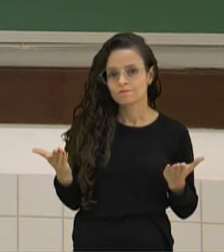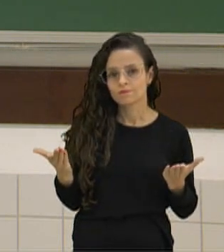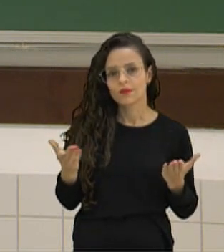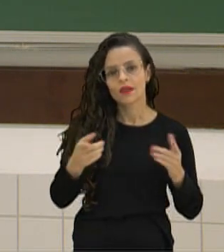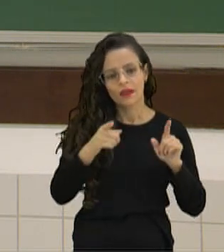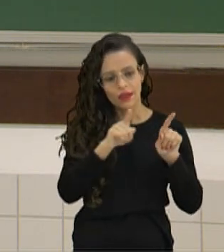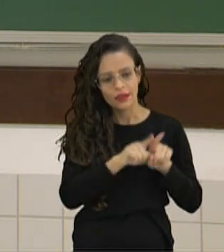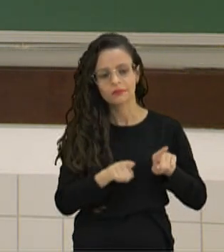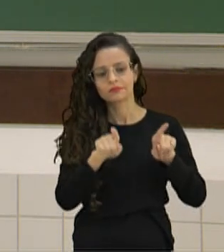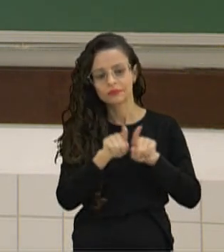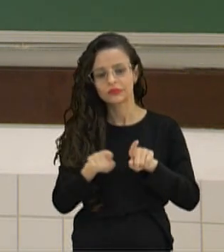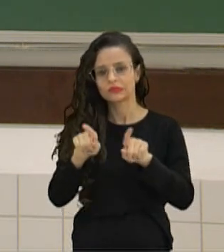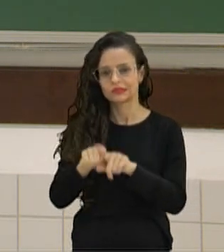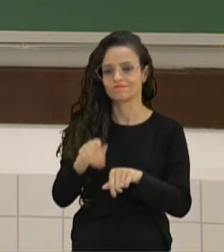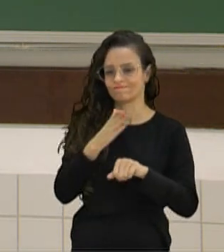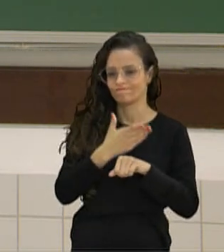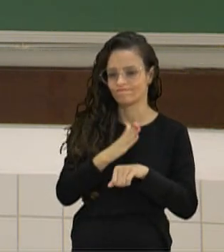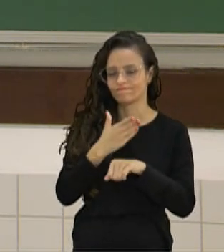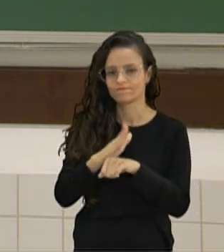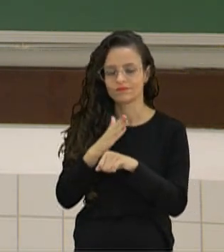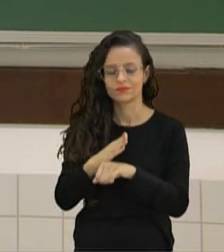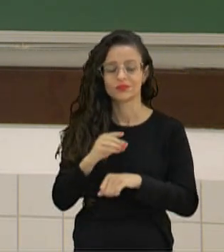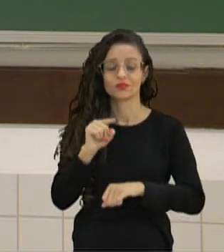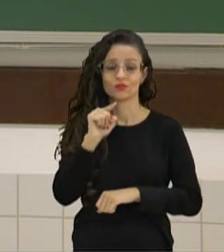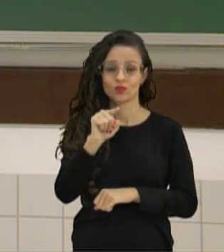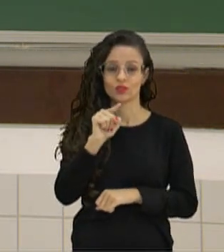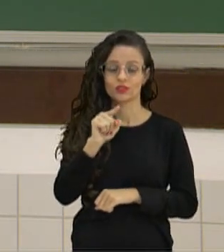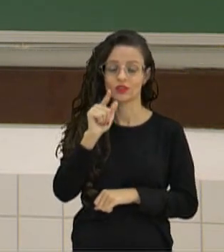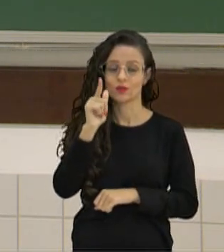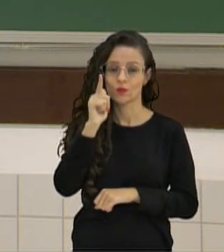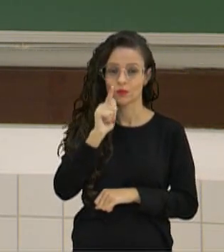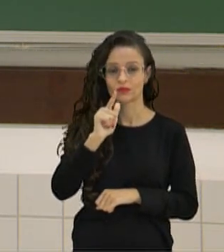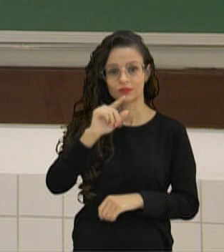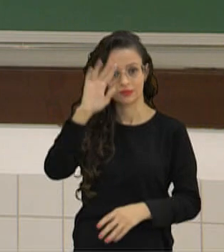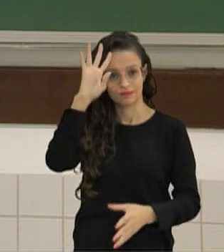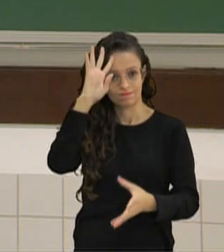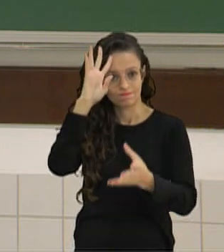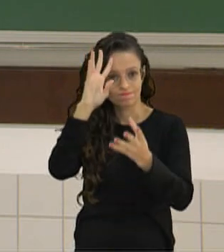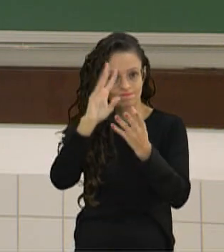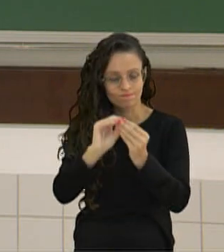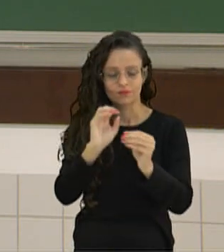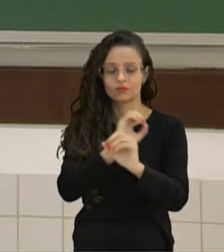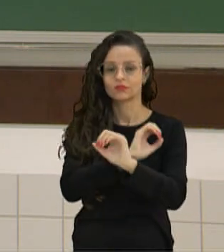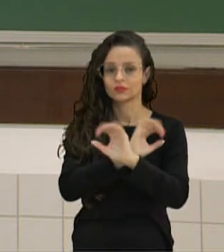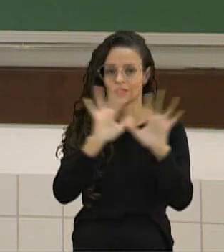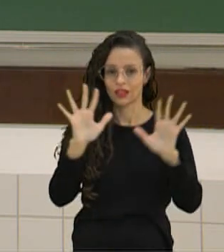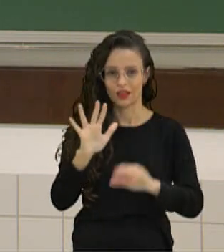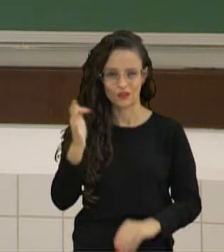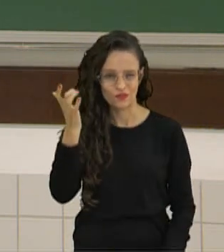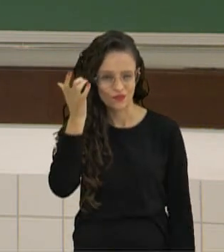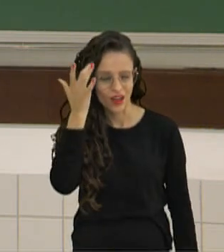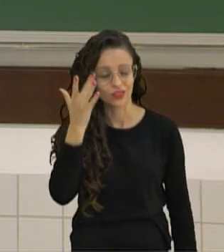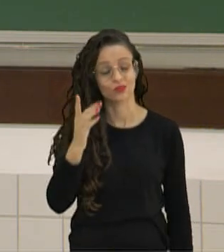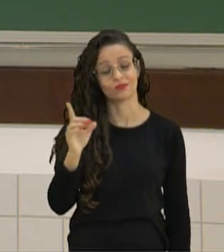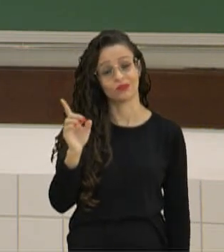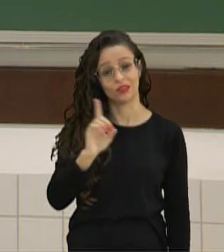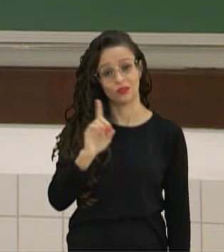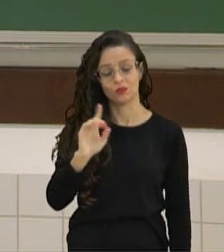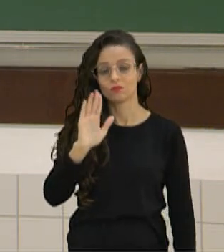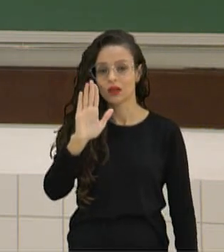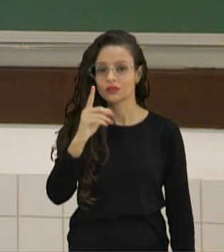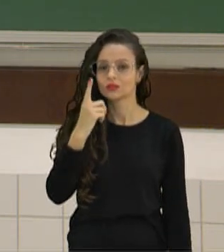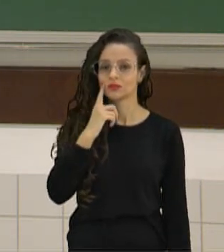repetir isso algumas vezes para que isso possa traduzir realmente numa compreensão. Não é tão fácil assim. Mas vejam